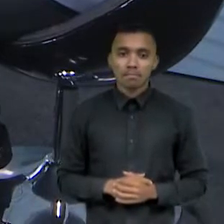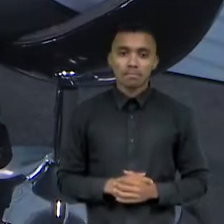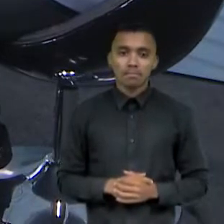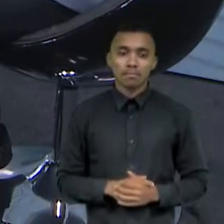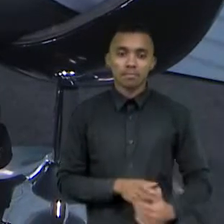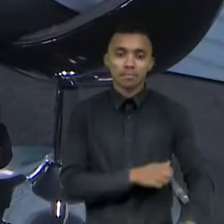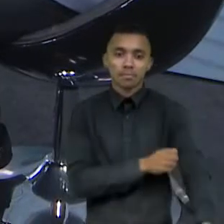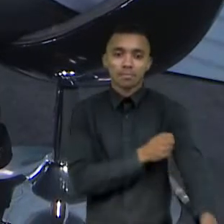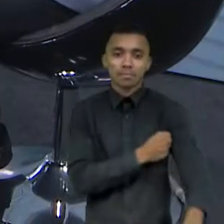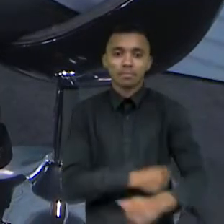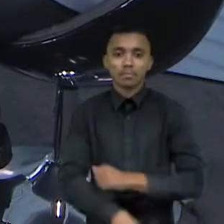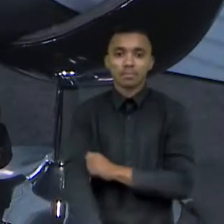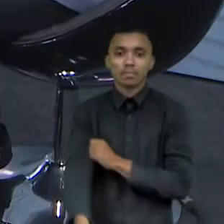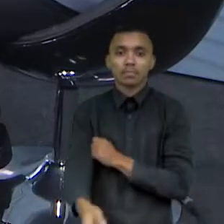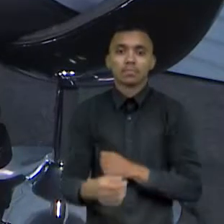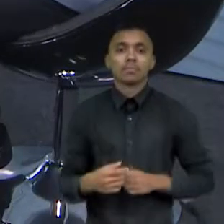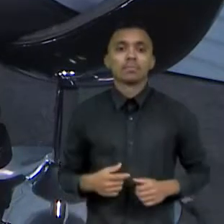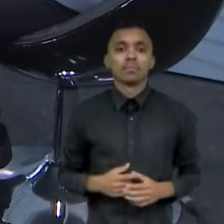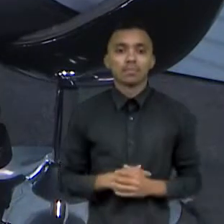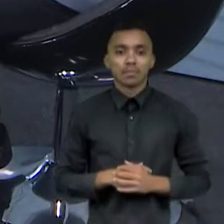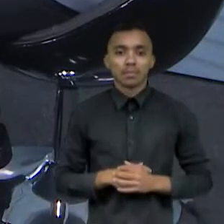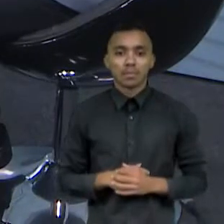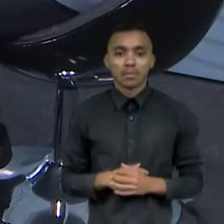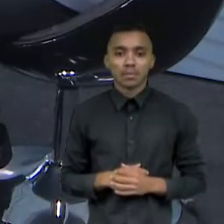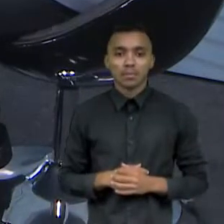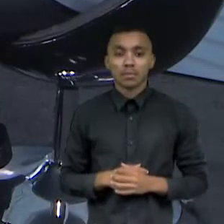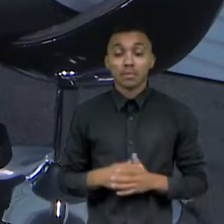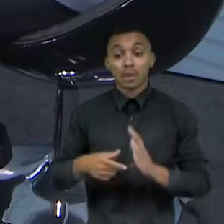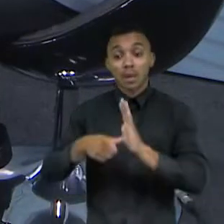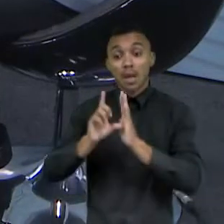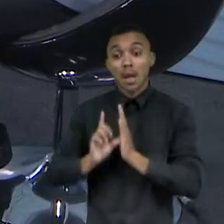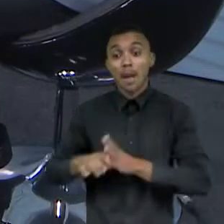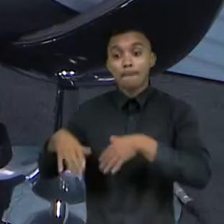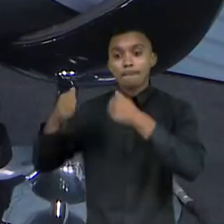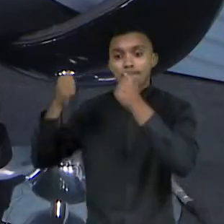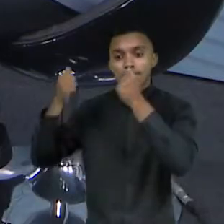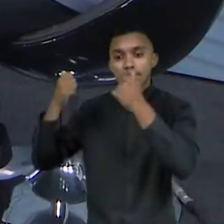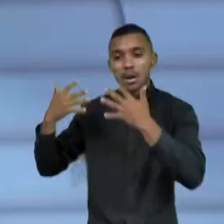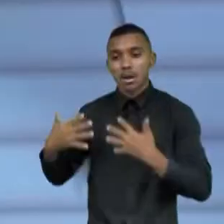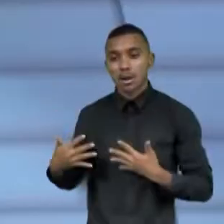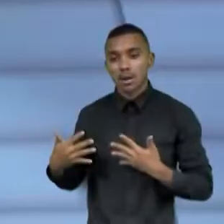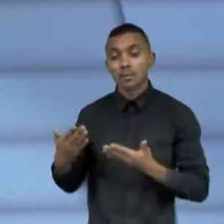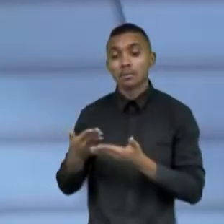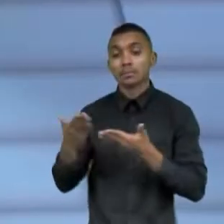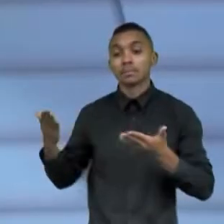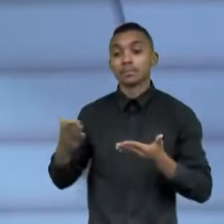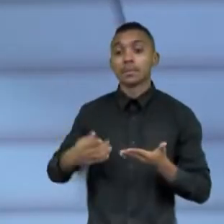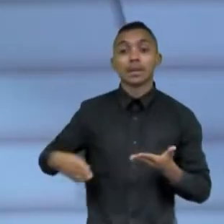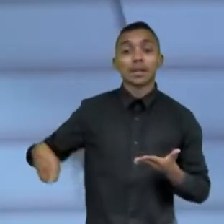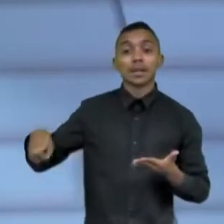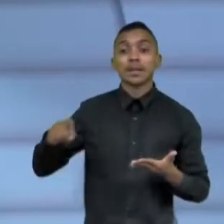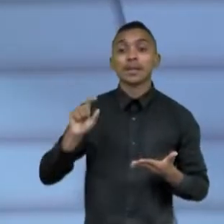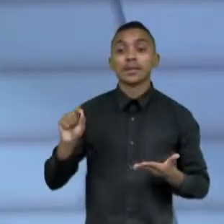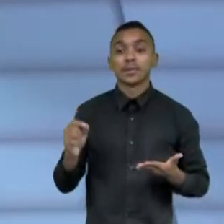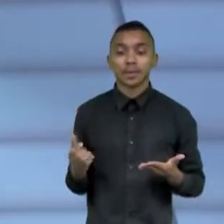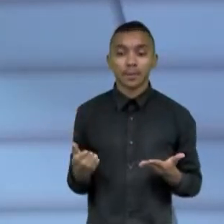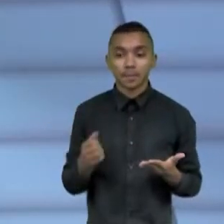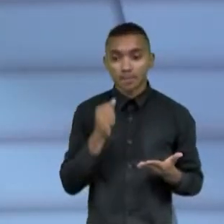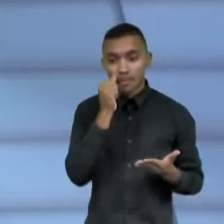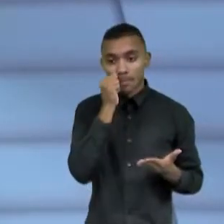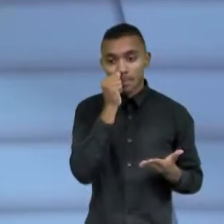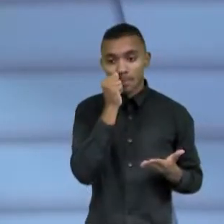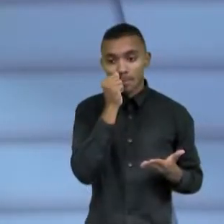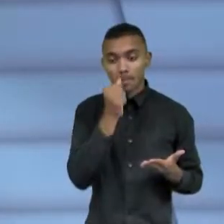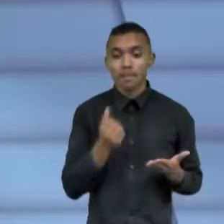E só voltando um pouco a esse caso que o Miguel falou, ele traz assim aquela ideia justamente da